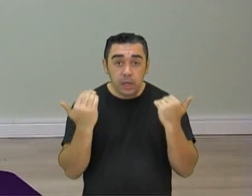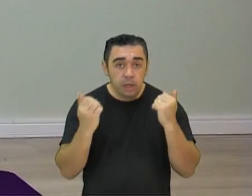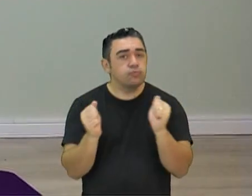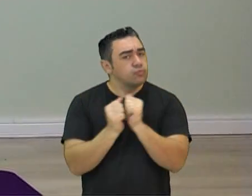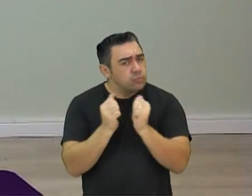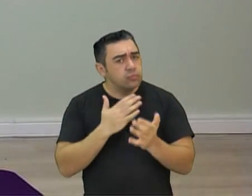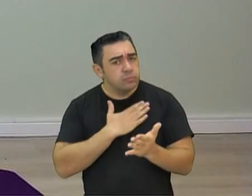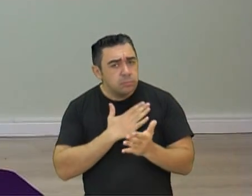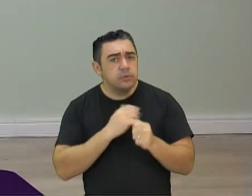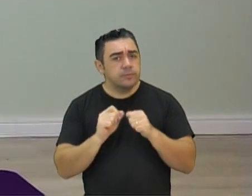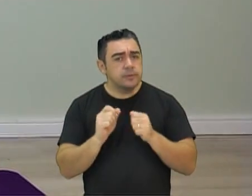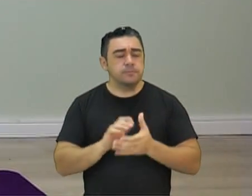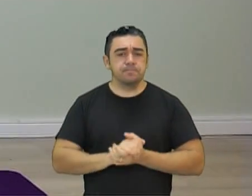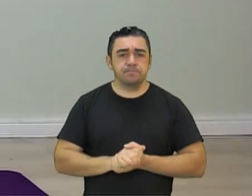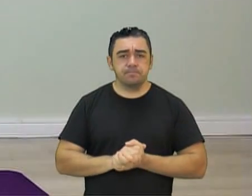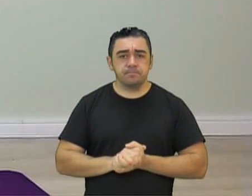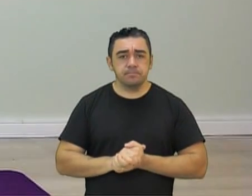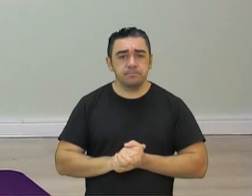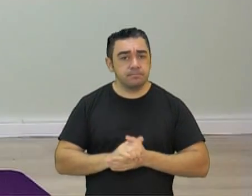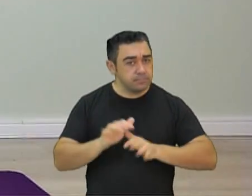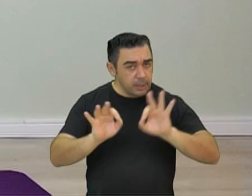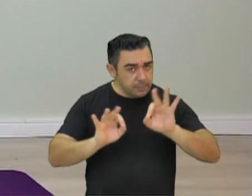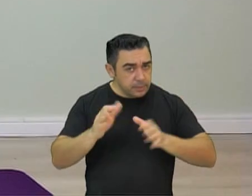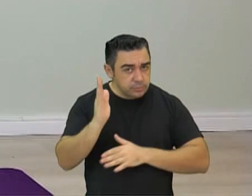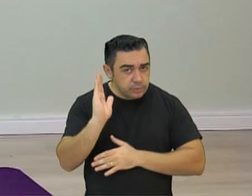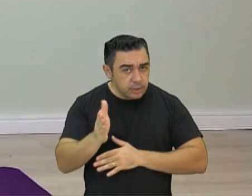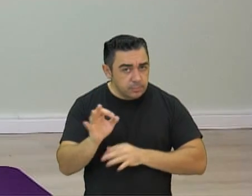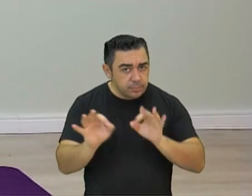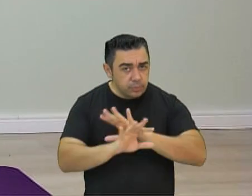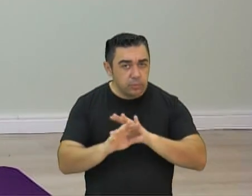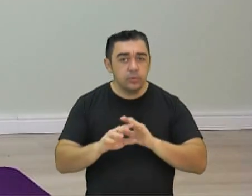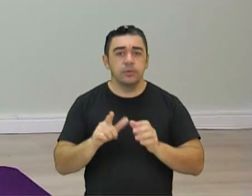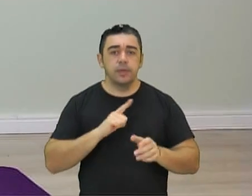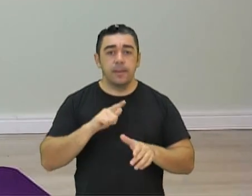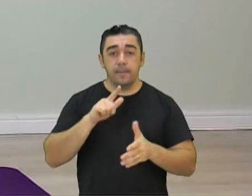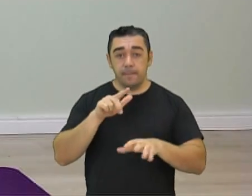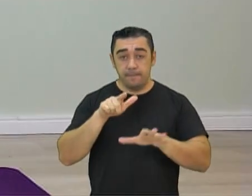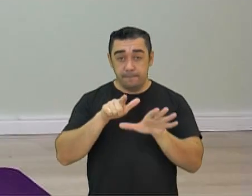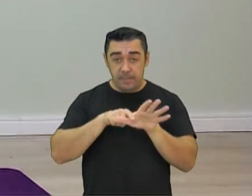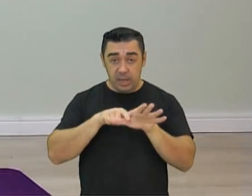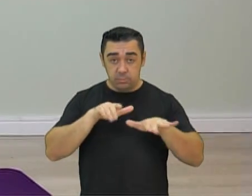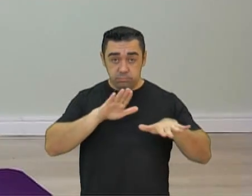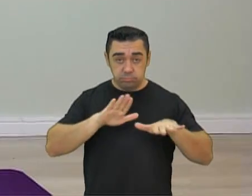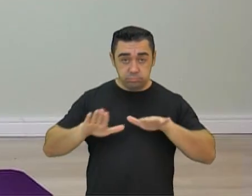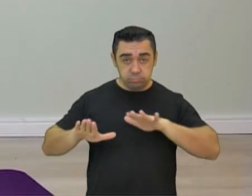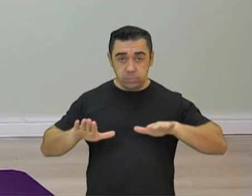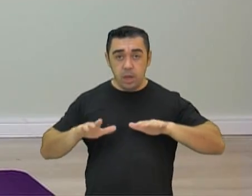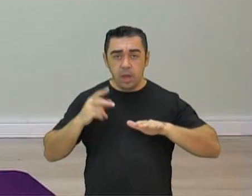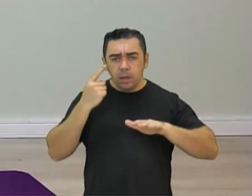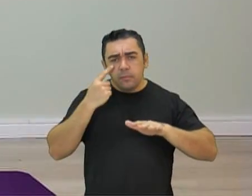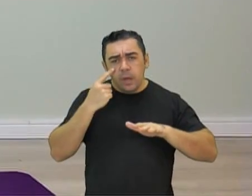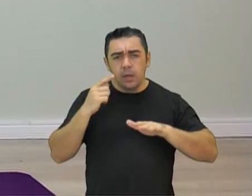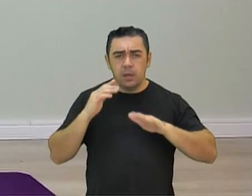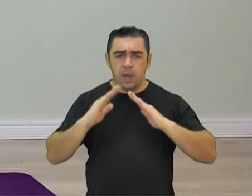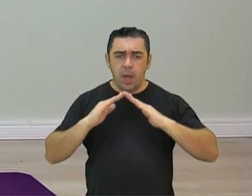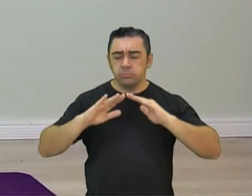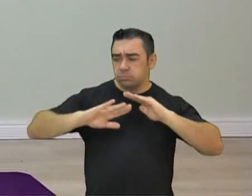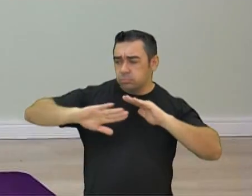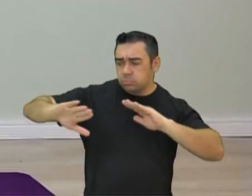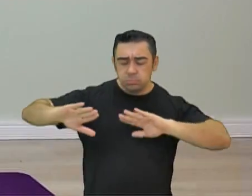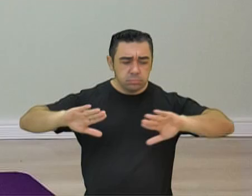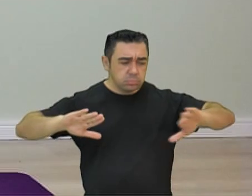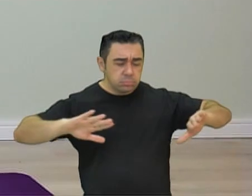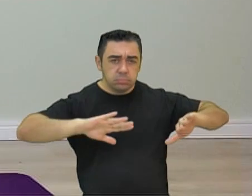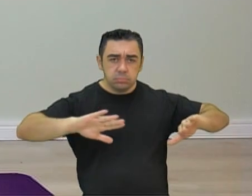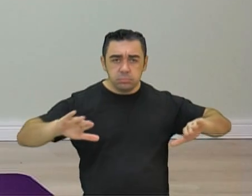fazer atividade. Vamos preparados então? Pernas afastadas, dê uma olhada se ao seu redor não tem nada que possa